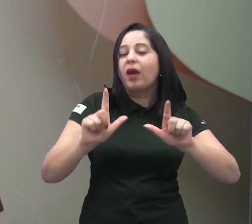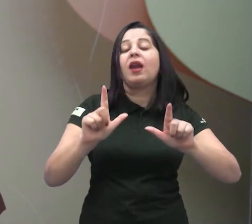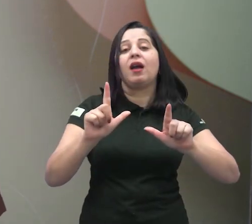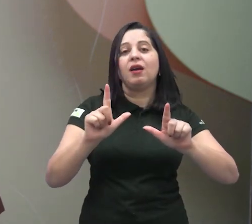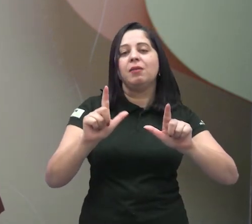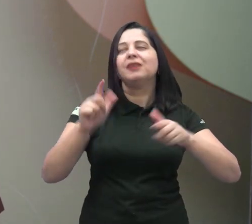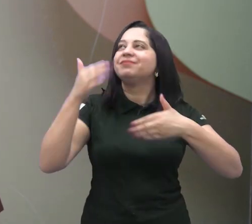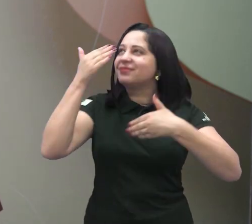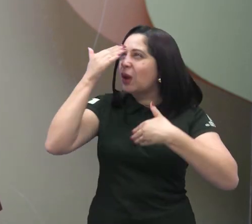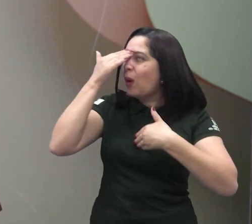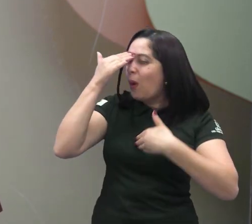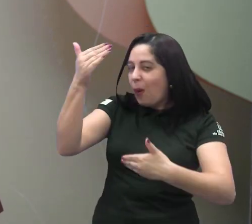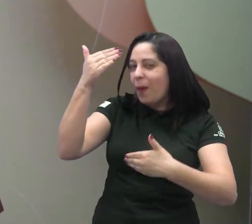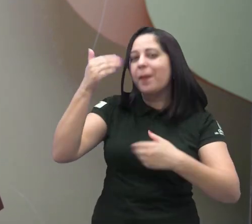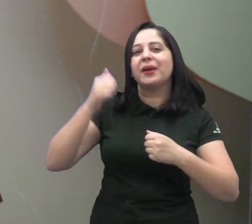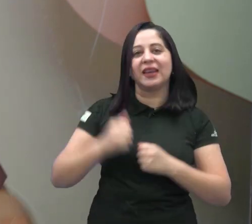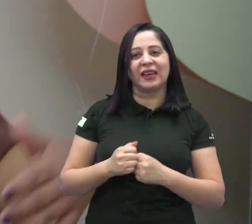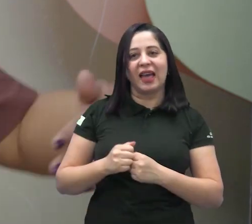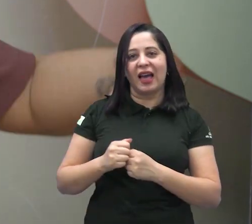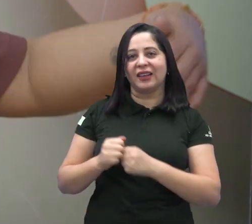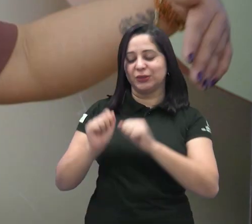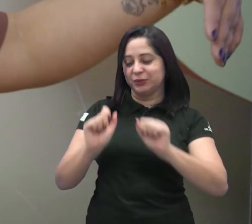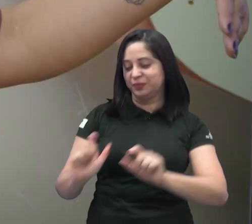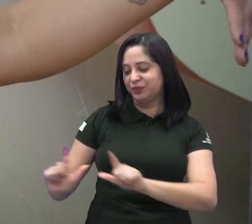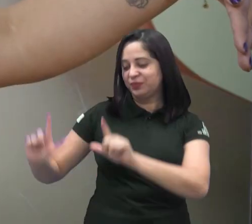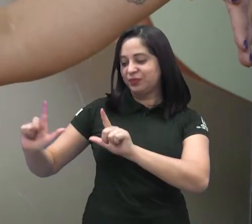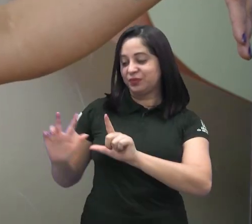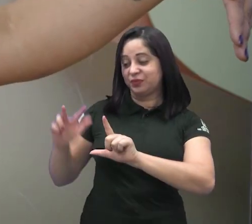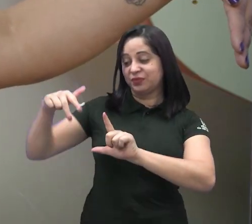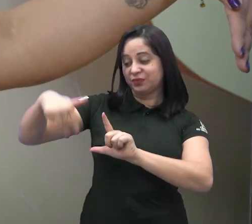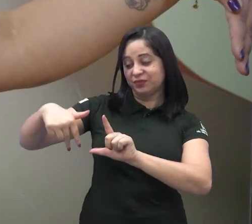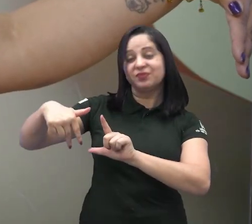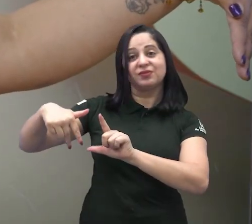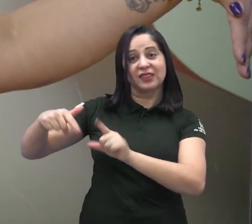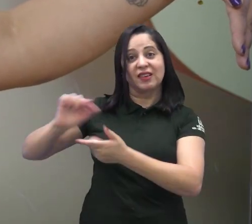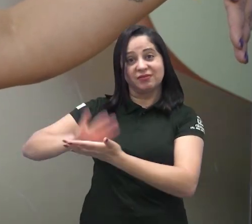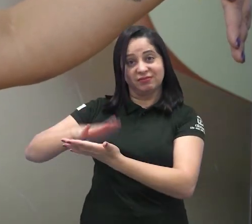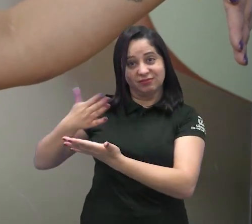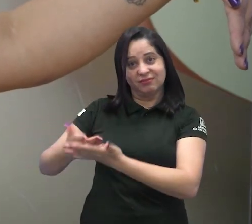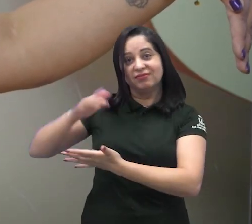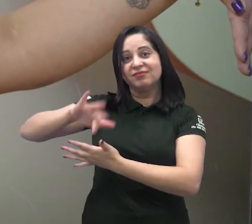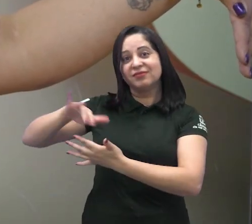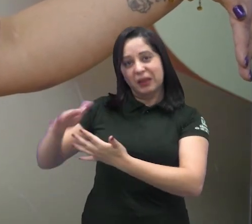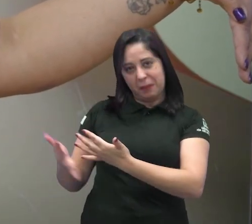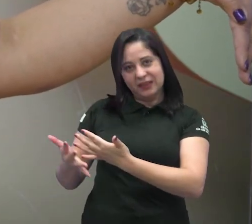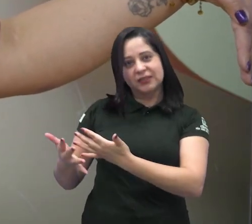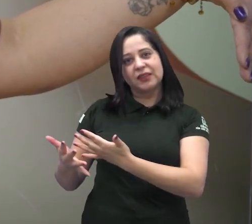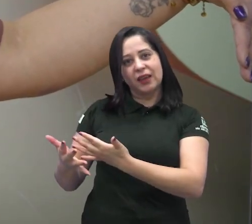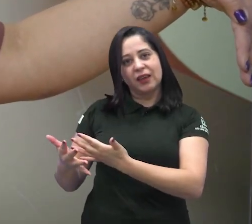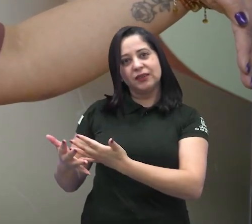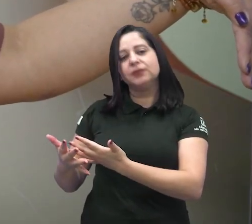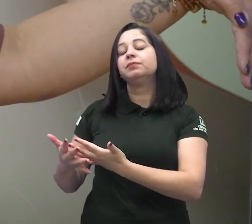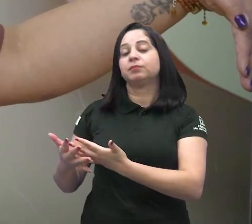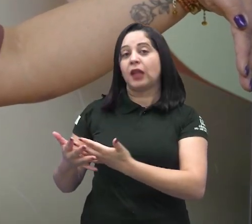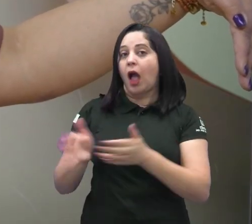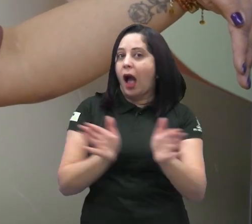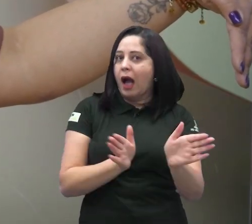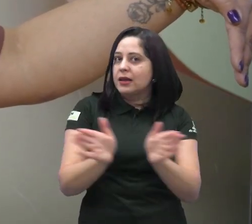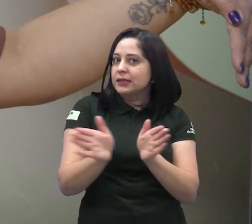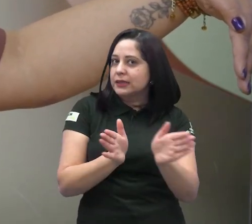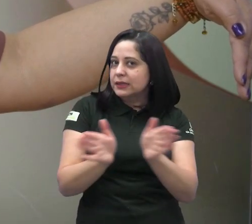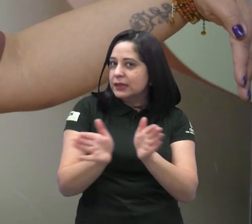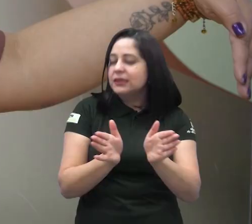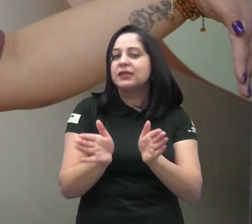programa, de agradecer a participação da Ana Furtado na tradução em Libras de mais este programa, tornando esse